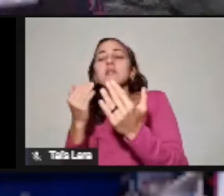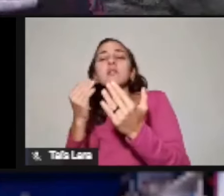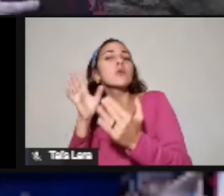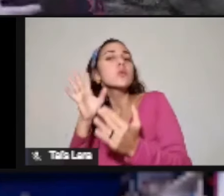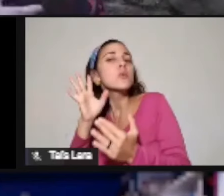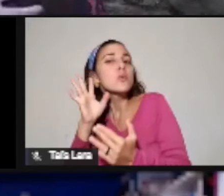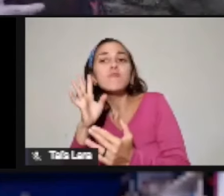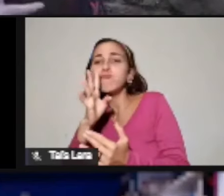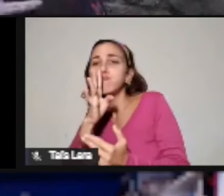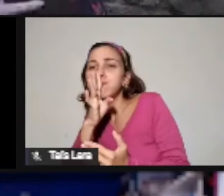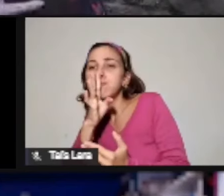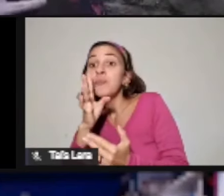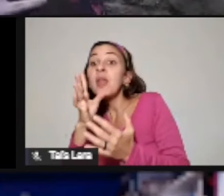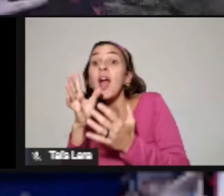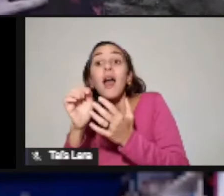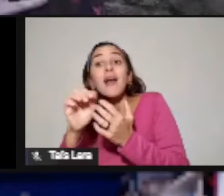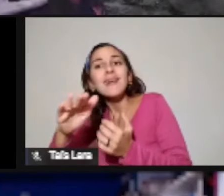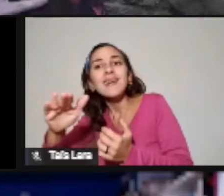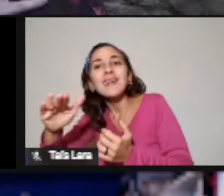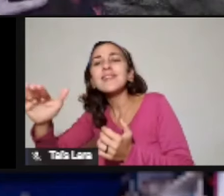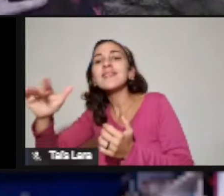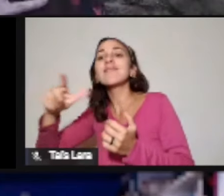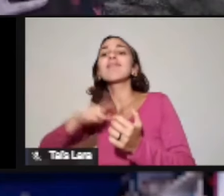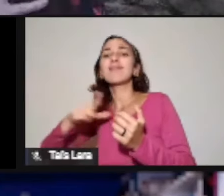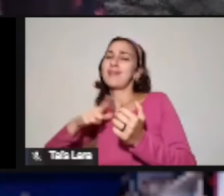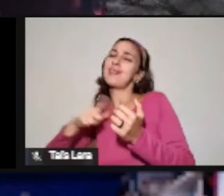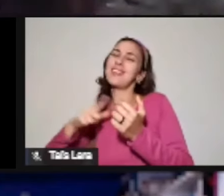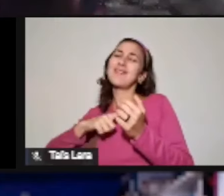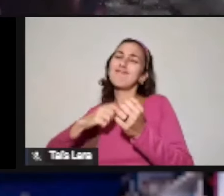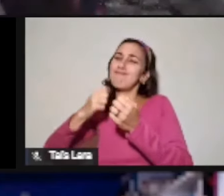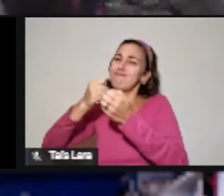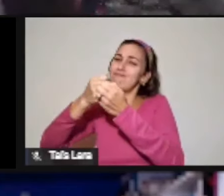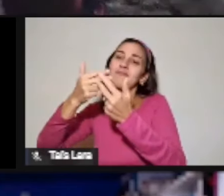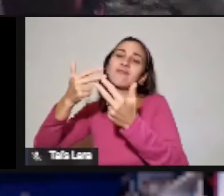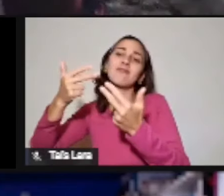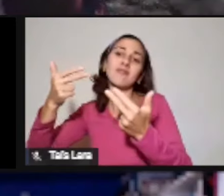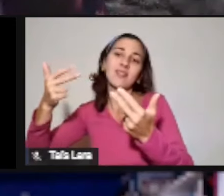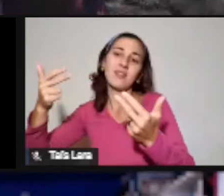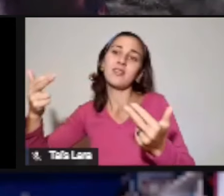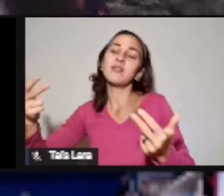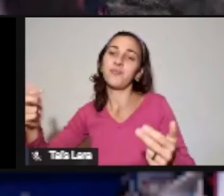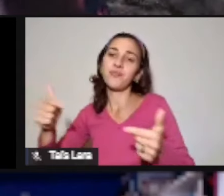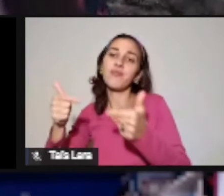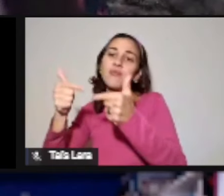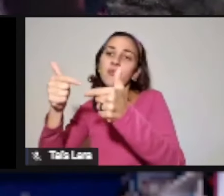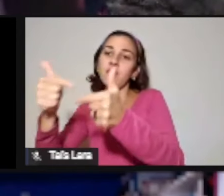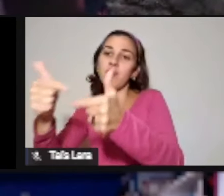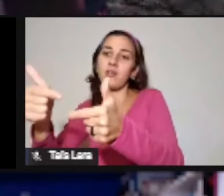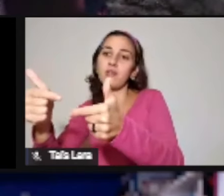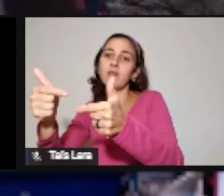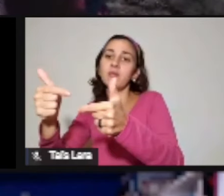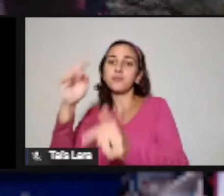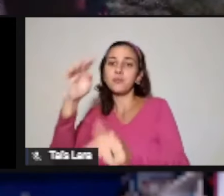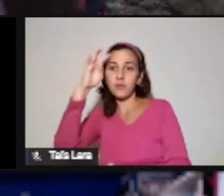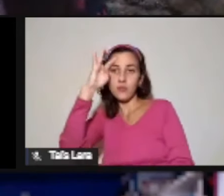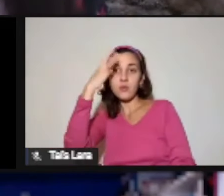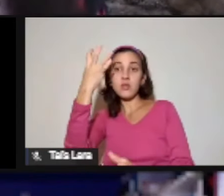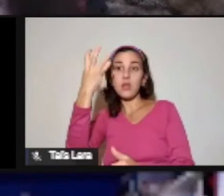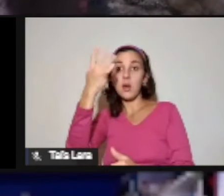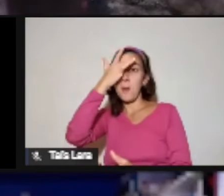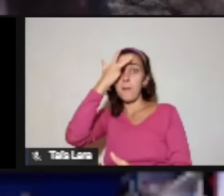aí isso deixa a gente mais tranquila e tranquila, Fafá, para fazer uma notificação, né? Se você acha que tudo da cadeia,